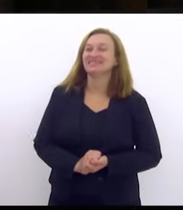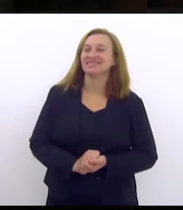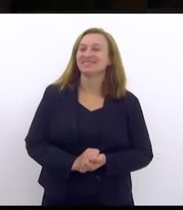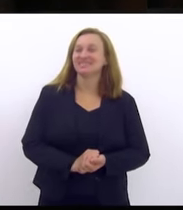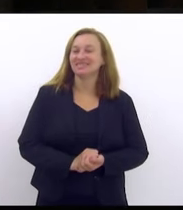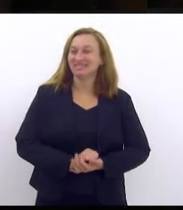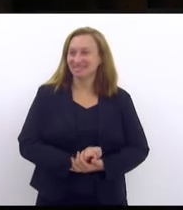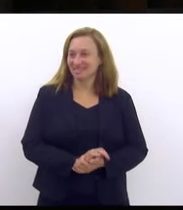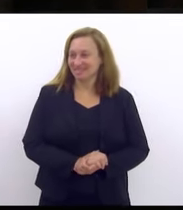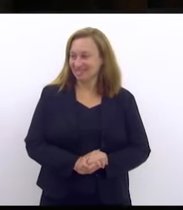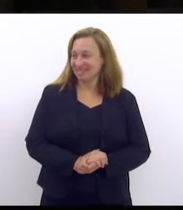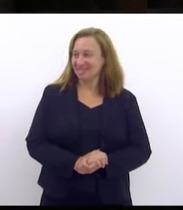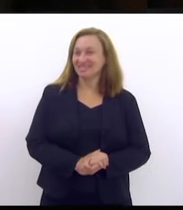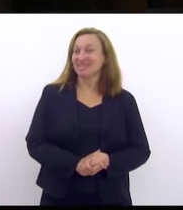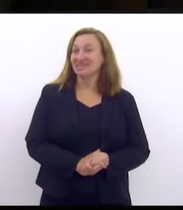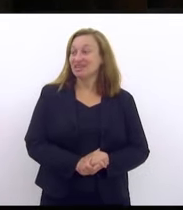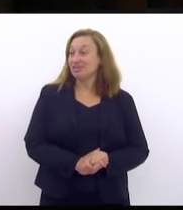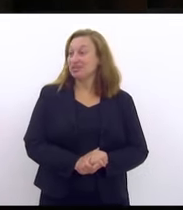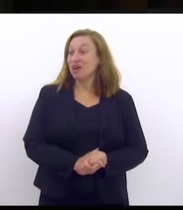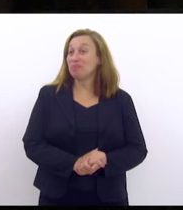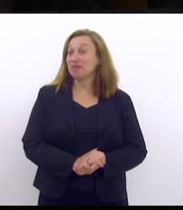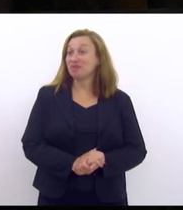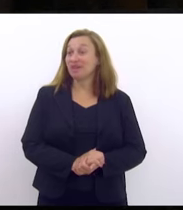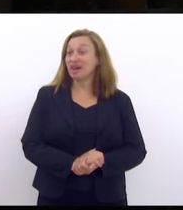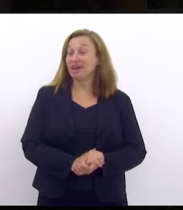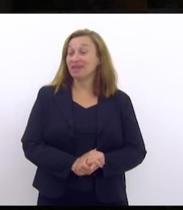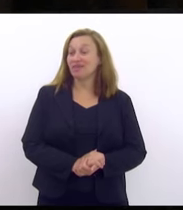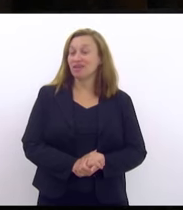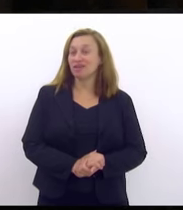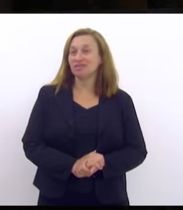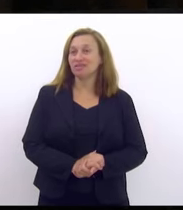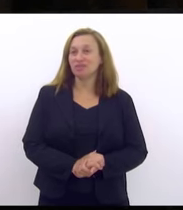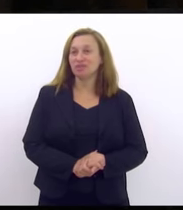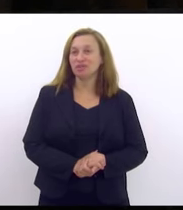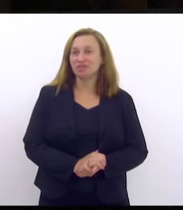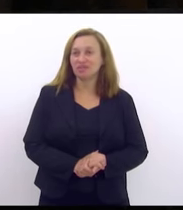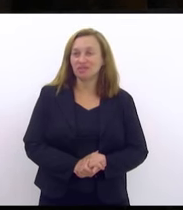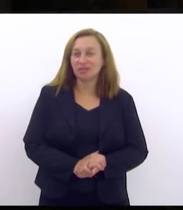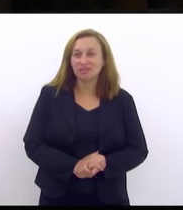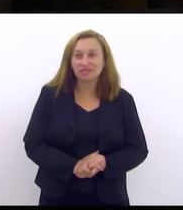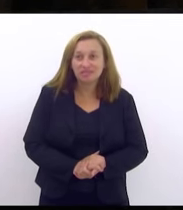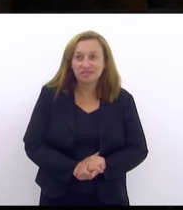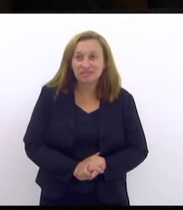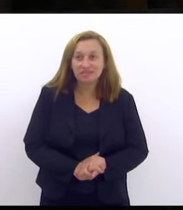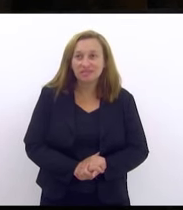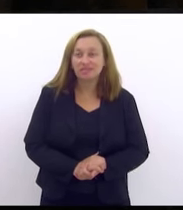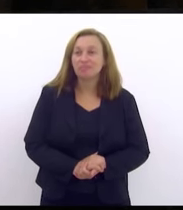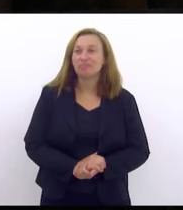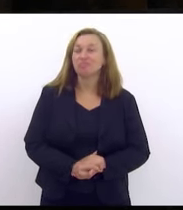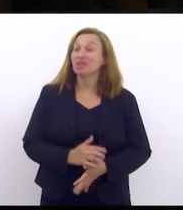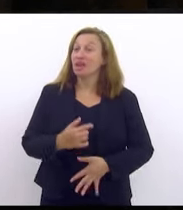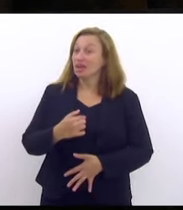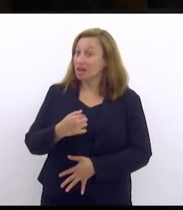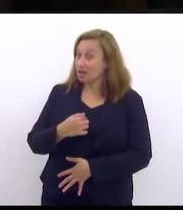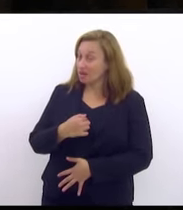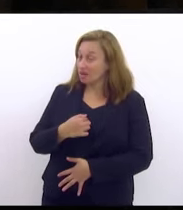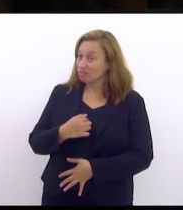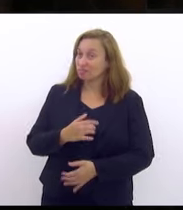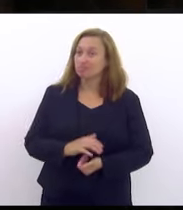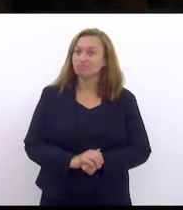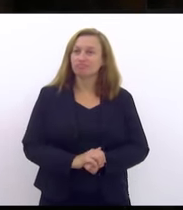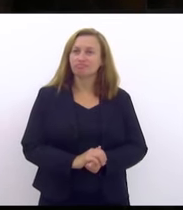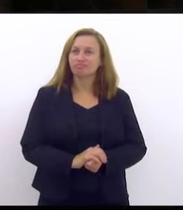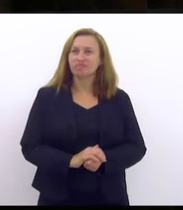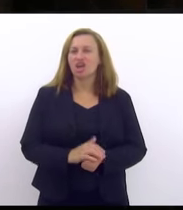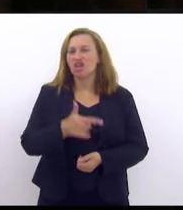sou cantor católico, tenho uma banda cristã, sou vocalista da banda Dom. Eu, durante os